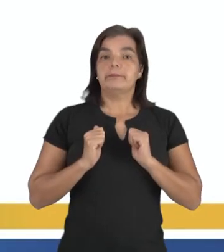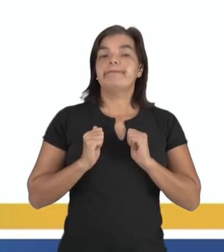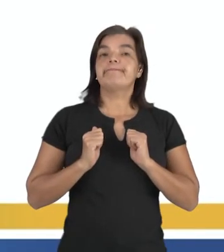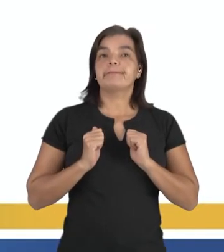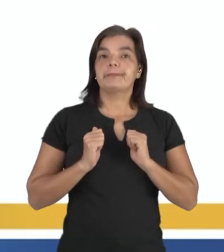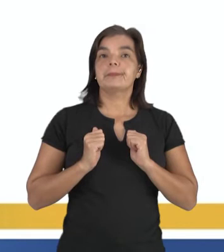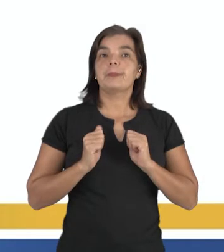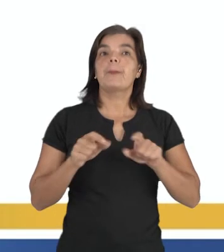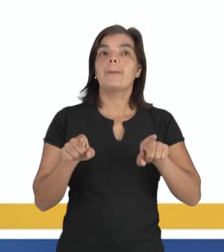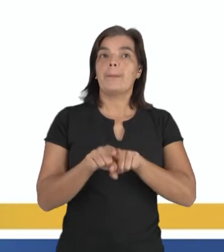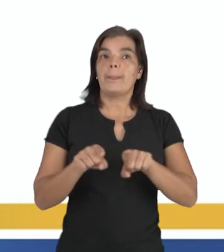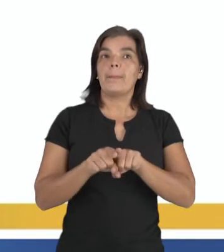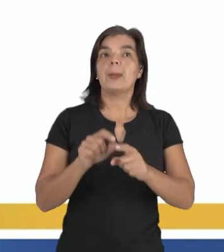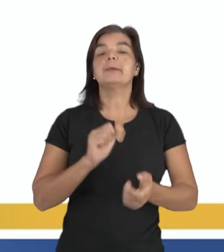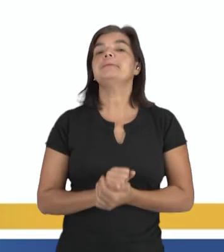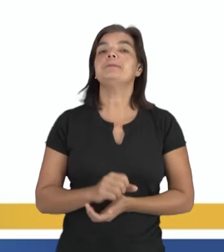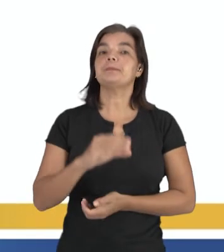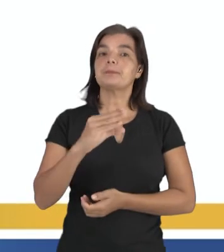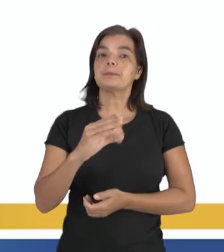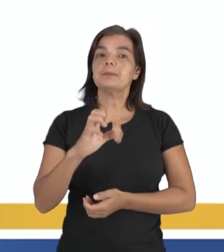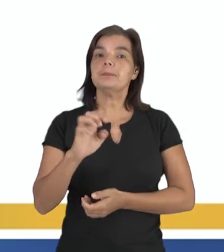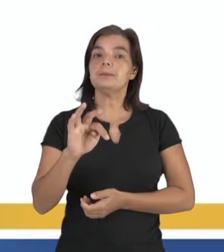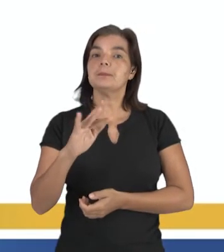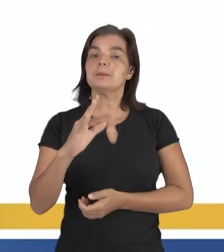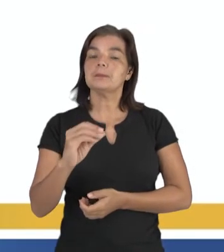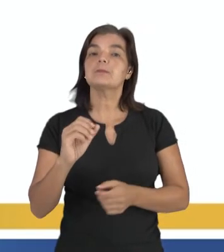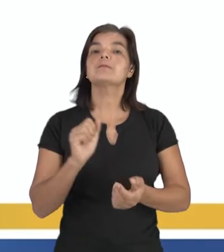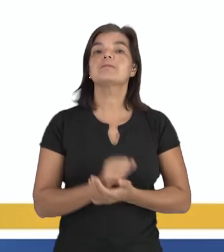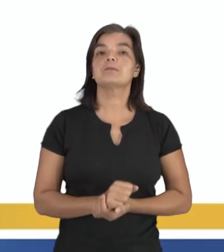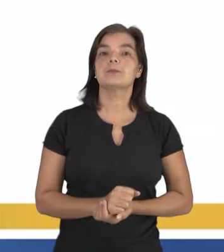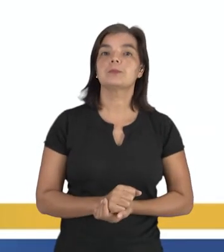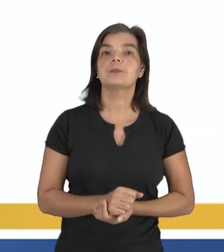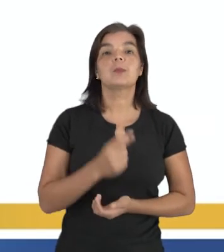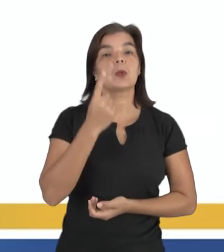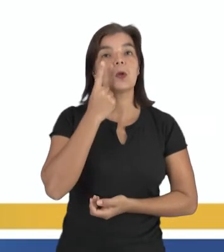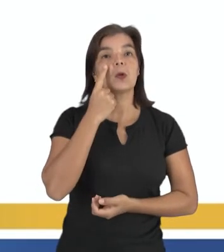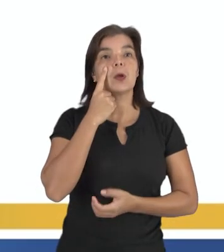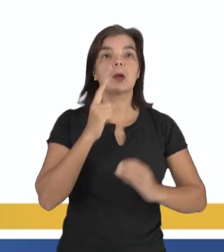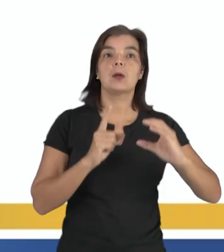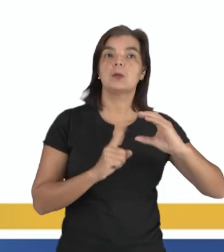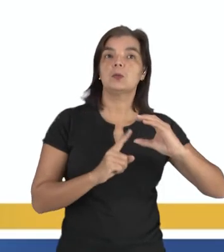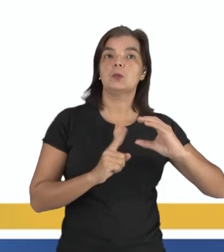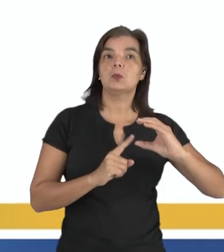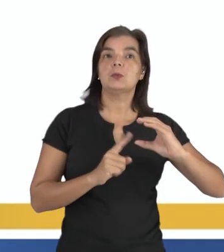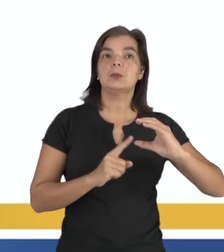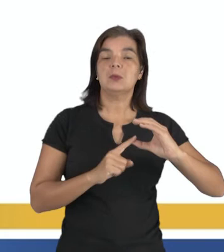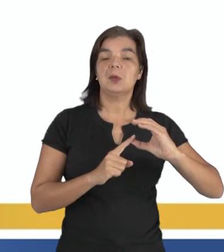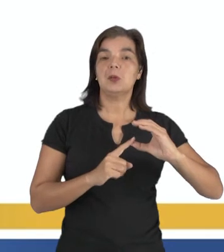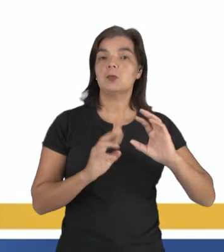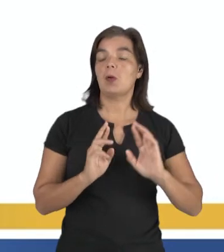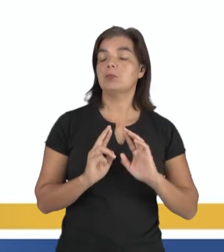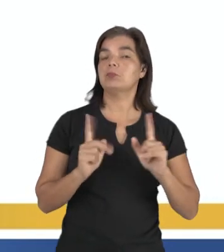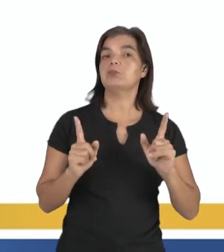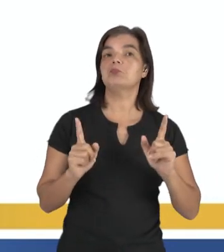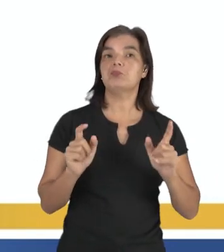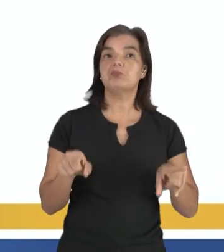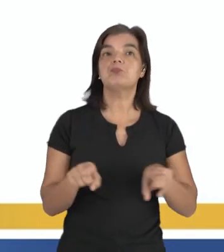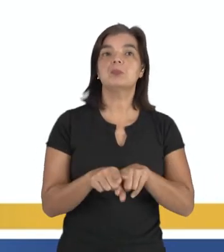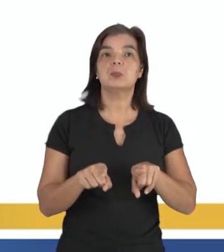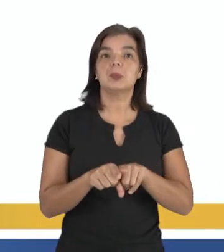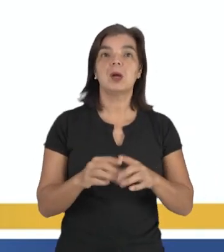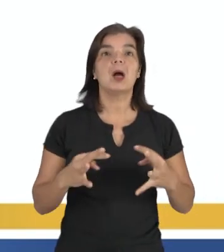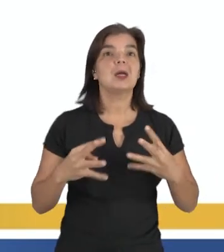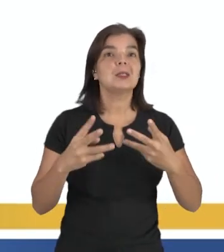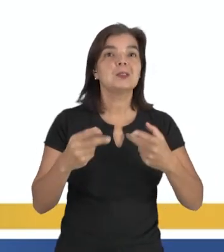E a ataraxia do cético, ela, olha aqui, vejam a letra C, produz uma indiferença em relação,